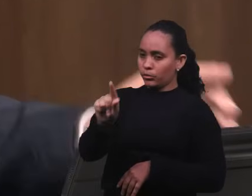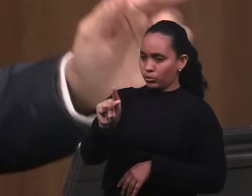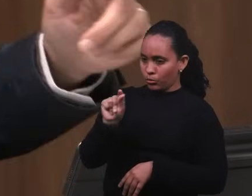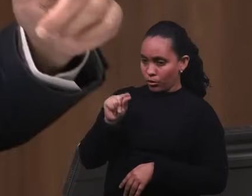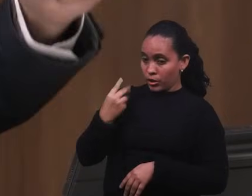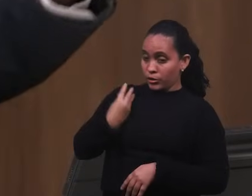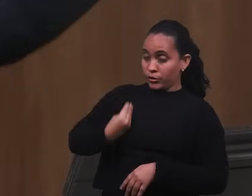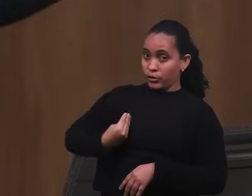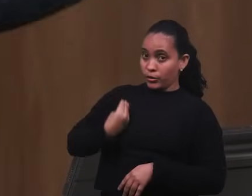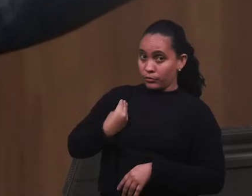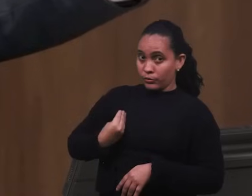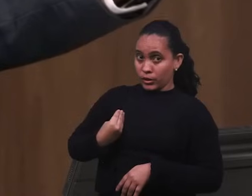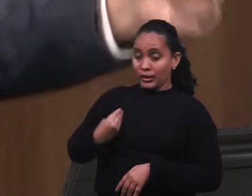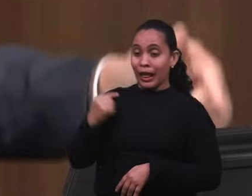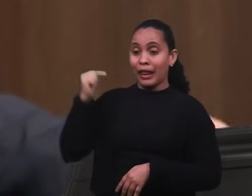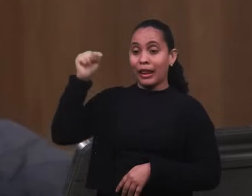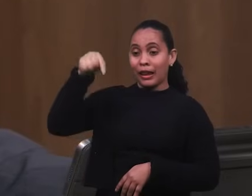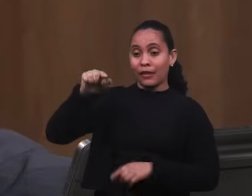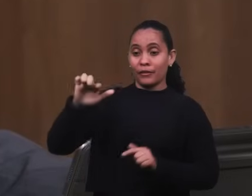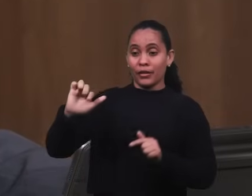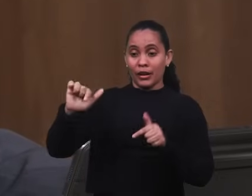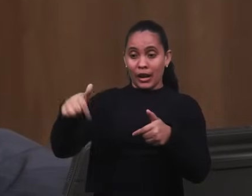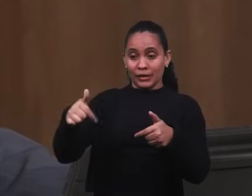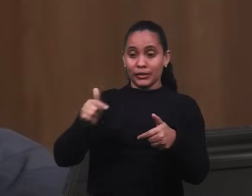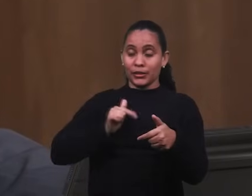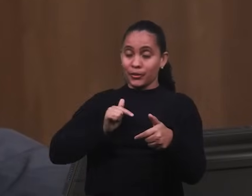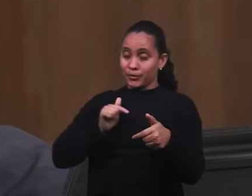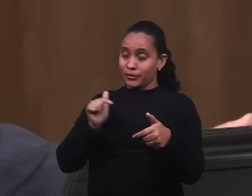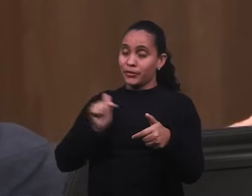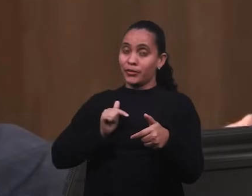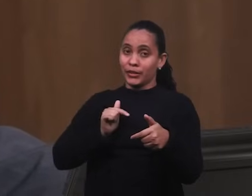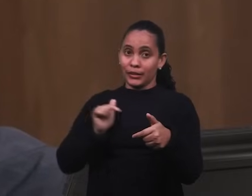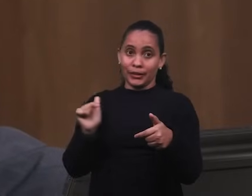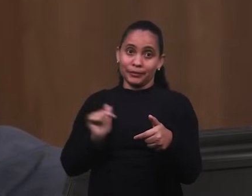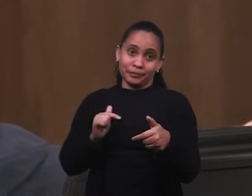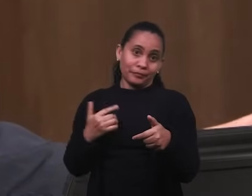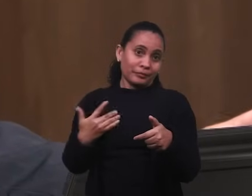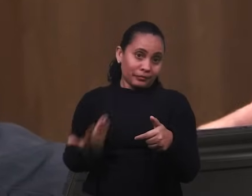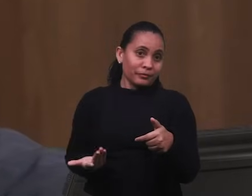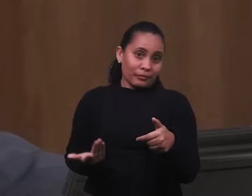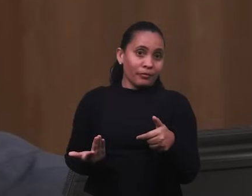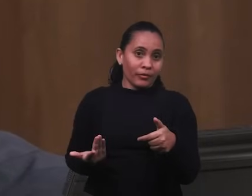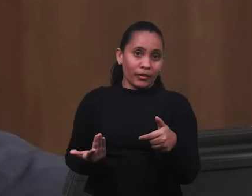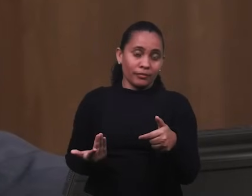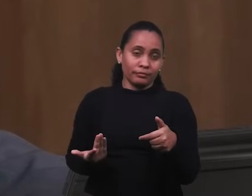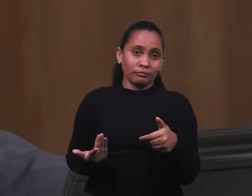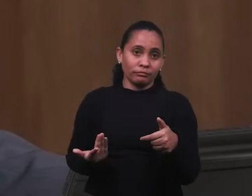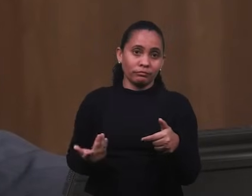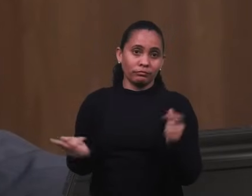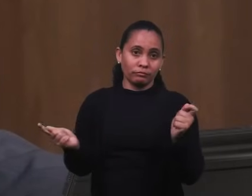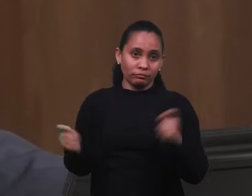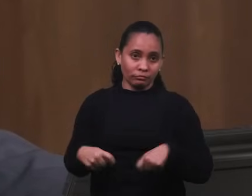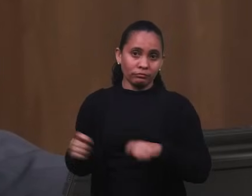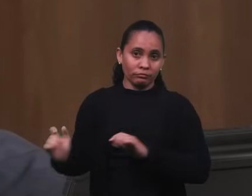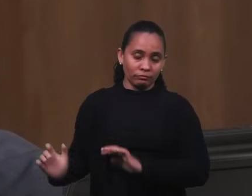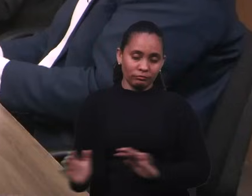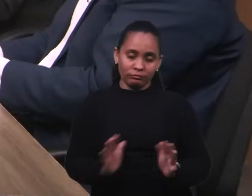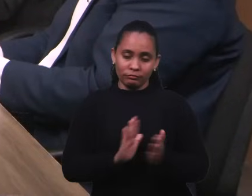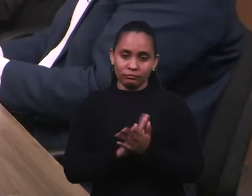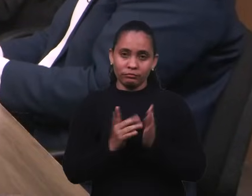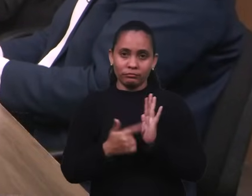fizermos, vai haver um efeito para aquele que vem, principalmente que faz parte da nossa descendência, né? Como É diz a verdade. palavra,